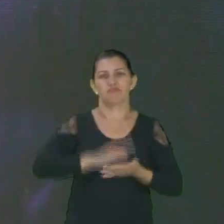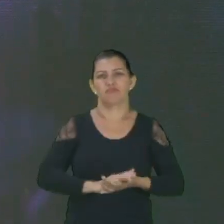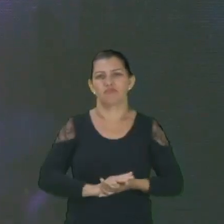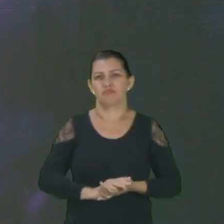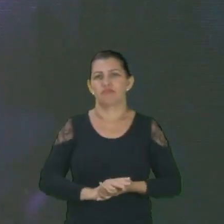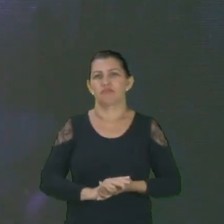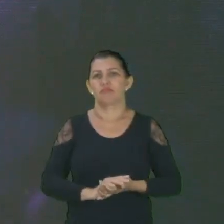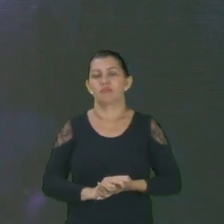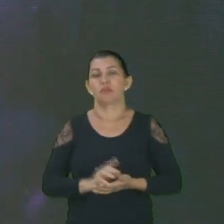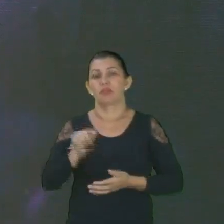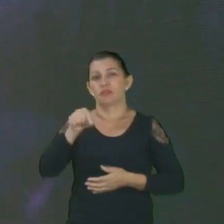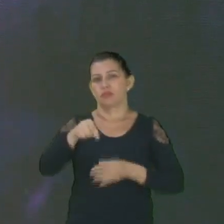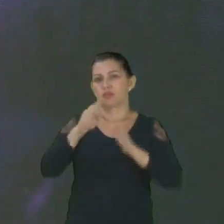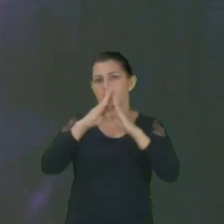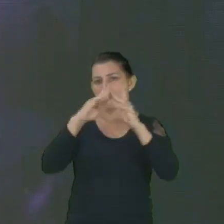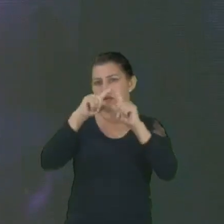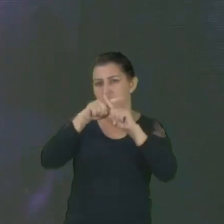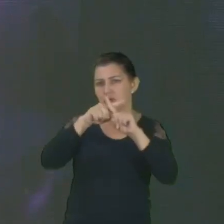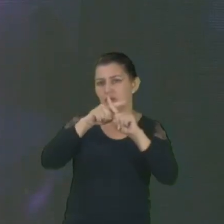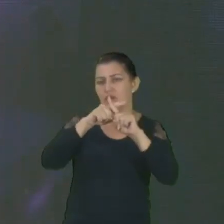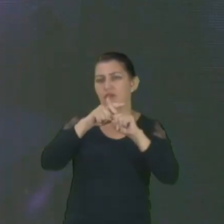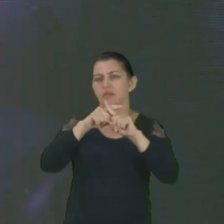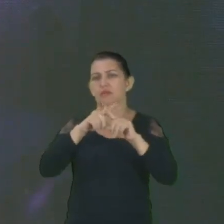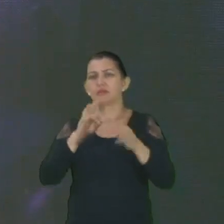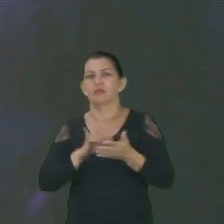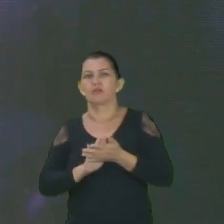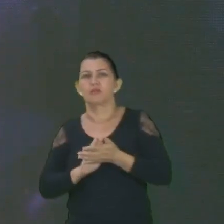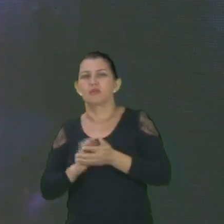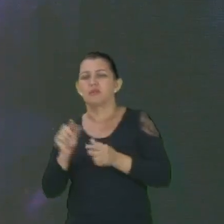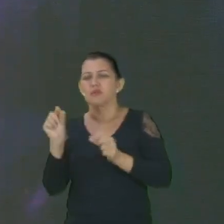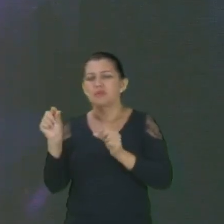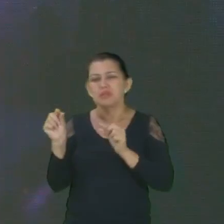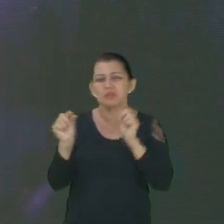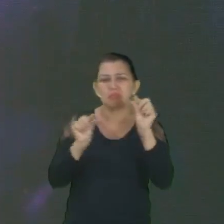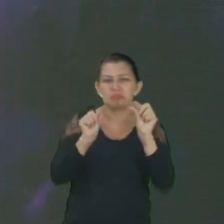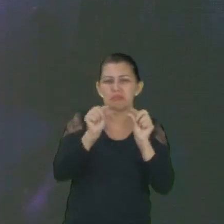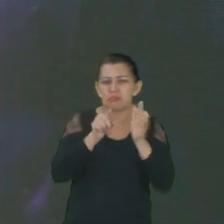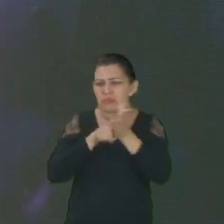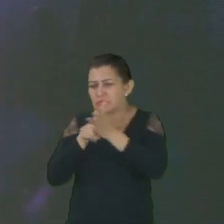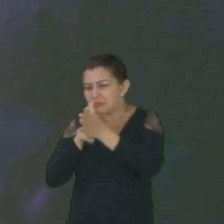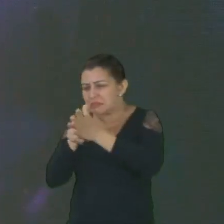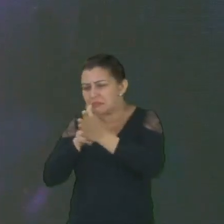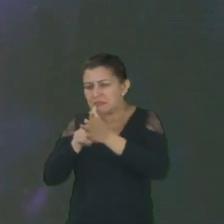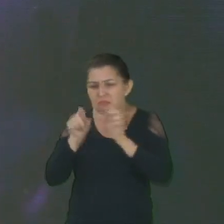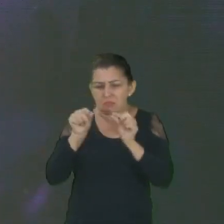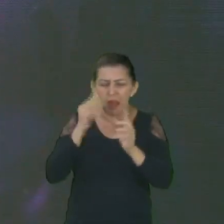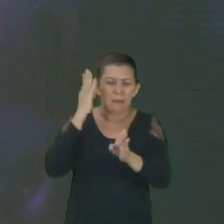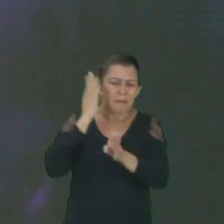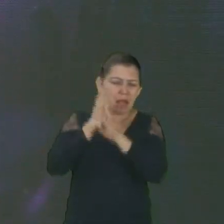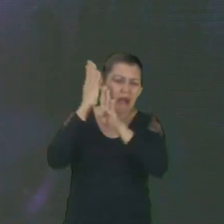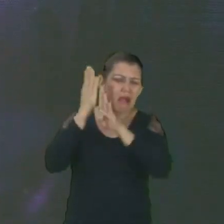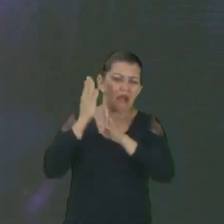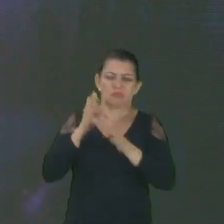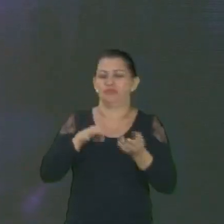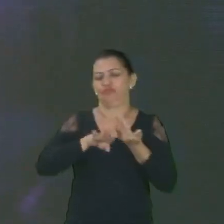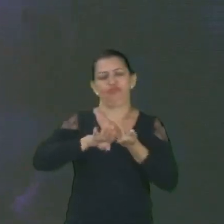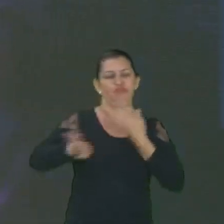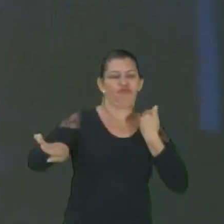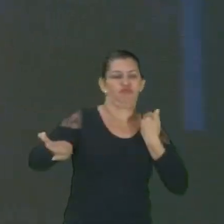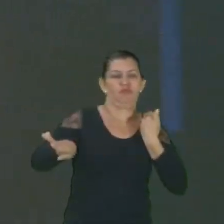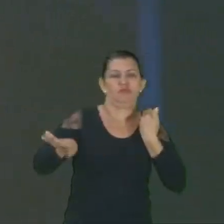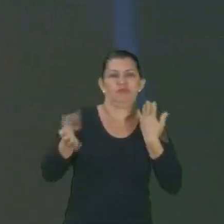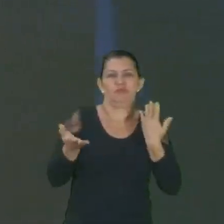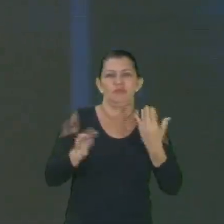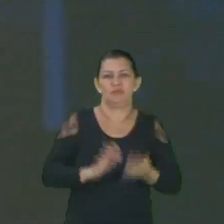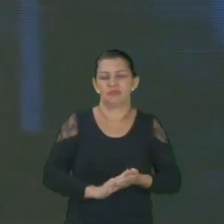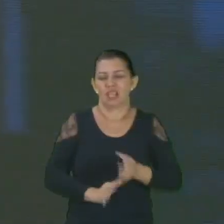às vezes, coisas tão pequenas e insignificantes nos dividem. Eu não vou falar com aquele